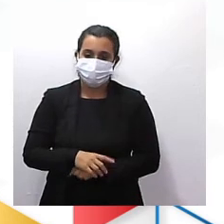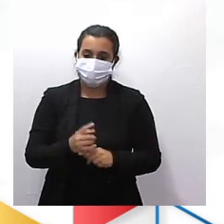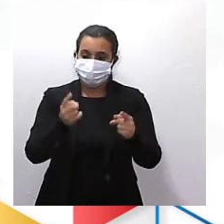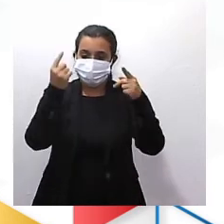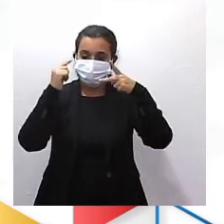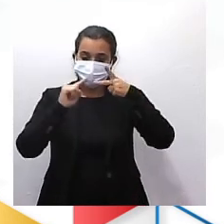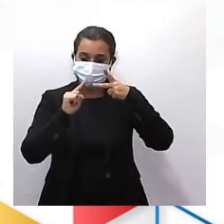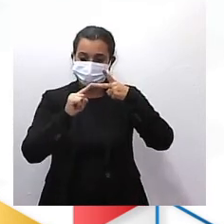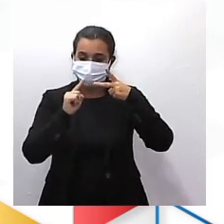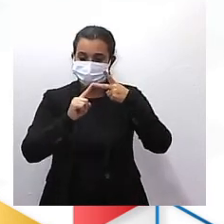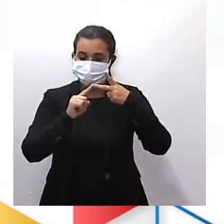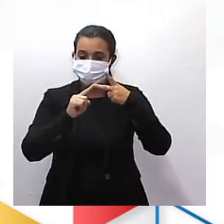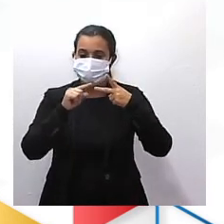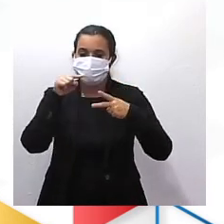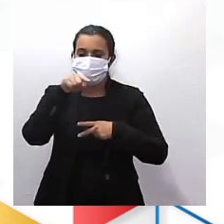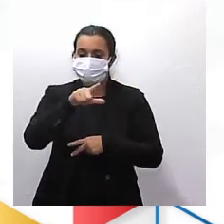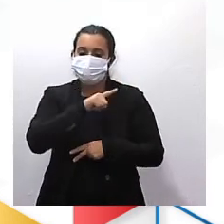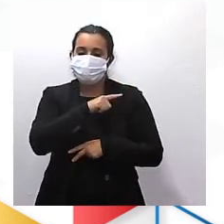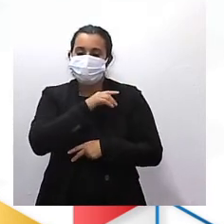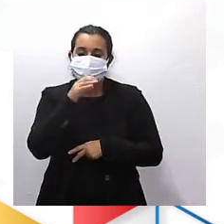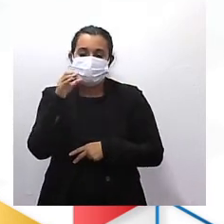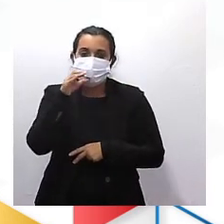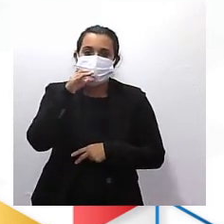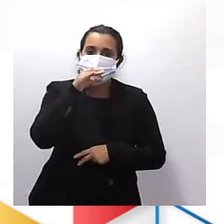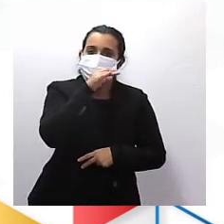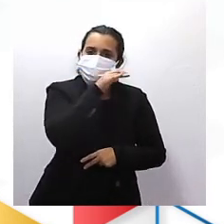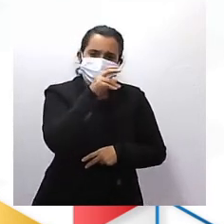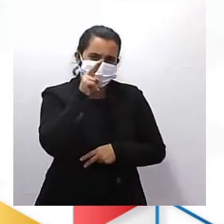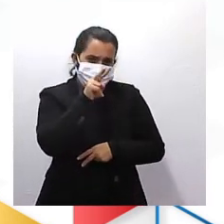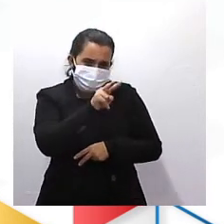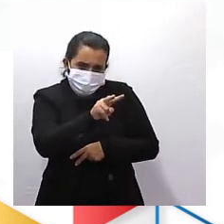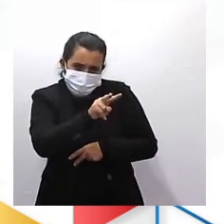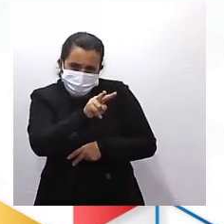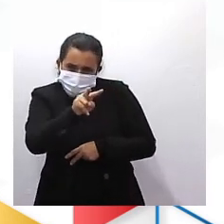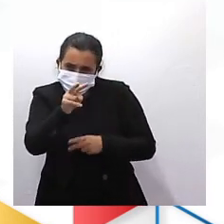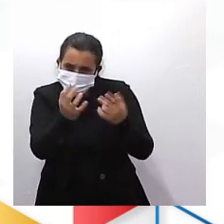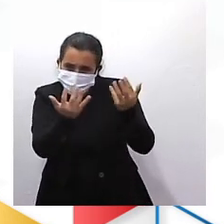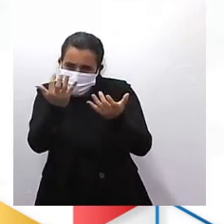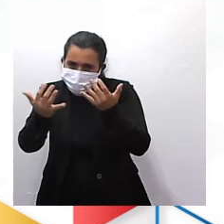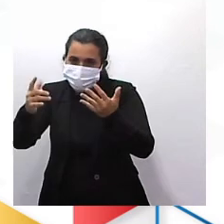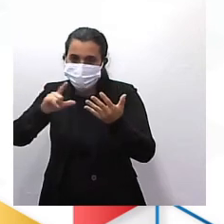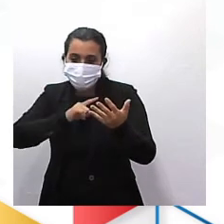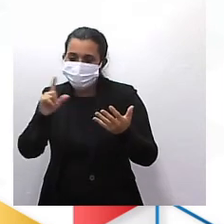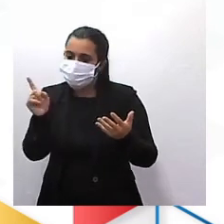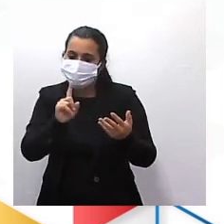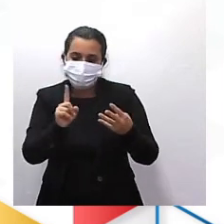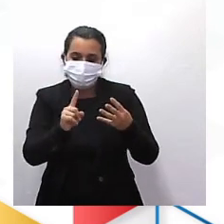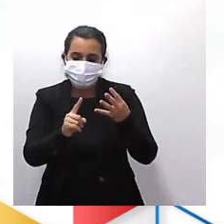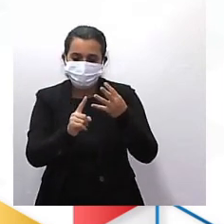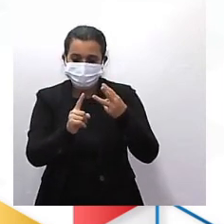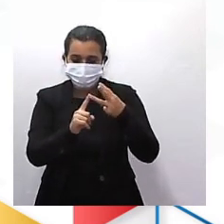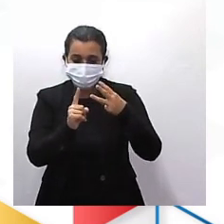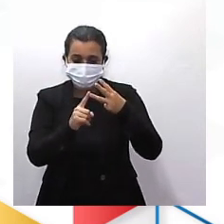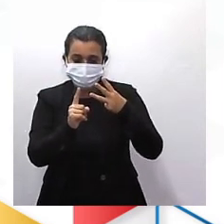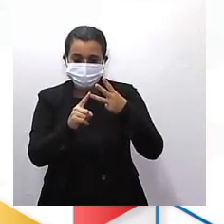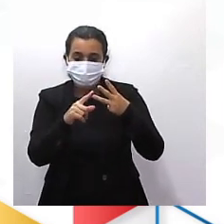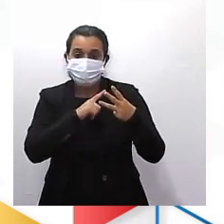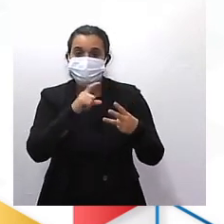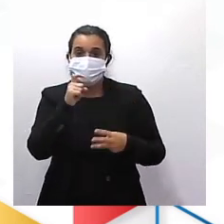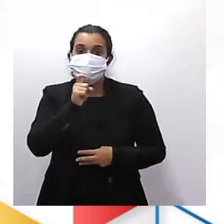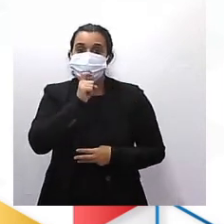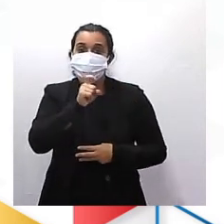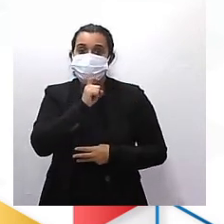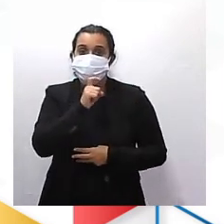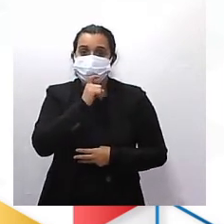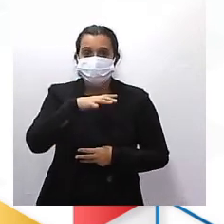Ela tem visão de calor? And number 3. Can Wonder Woman cold breath? Ela tem uma respiração fria